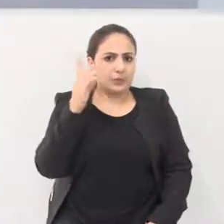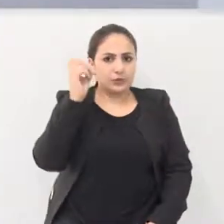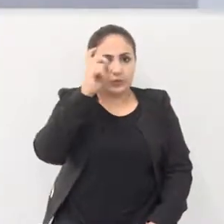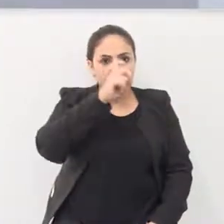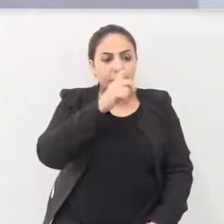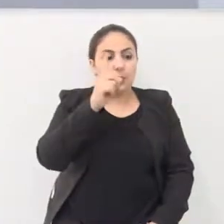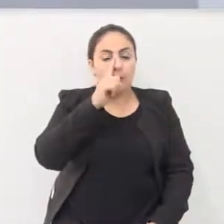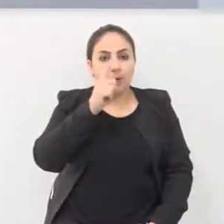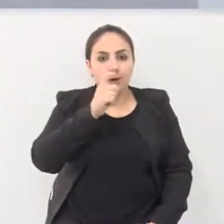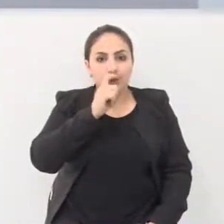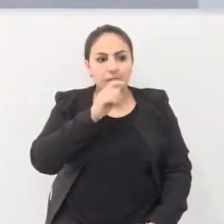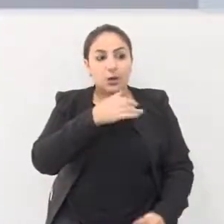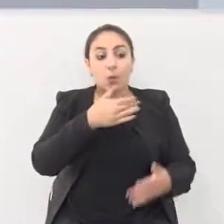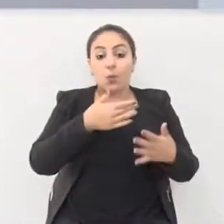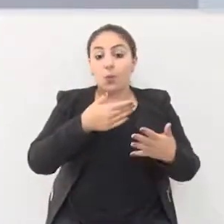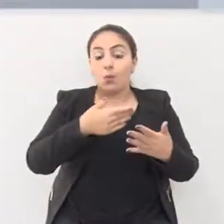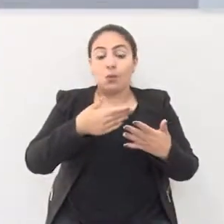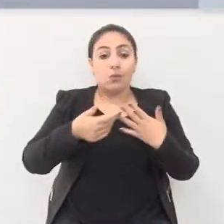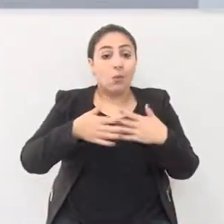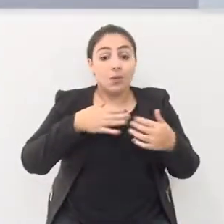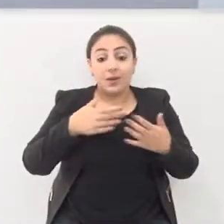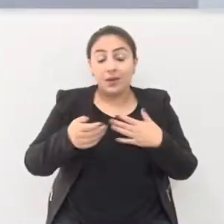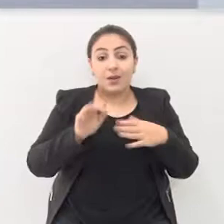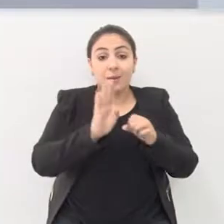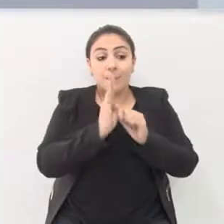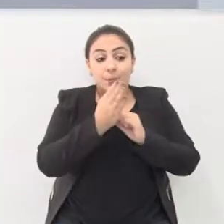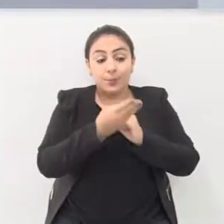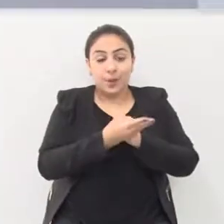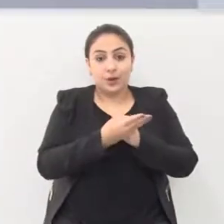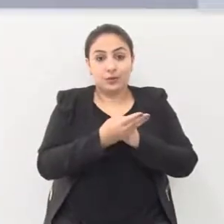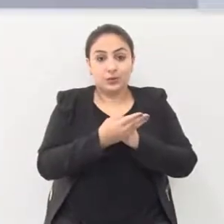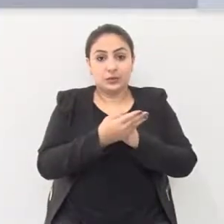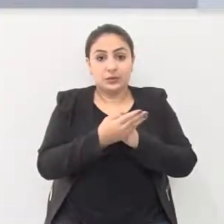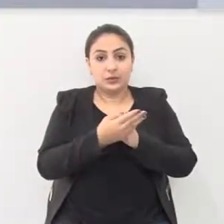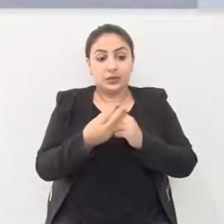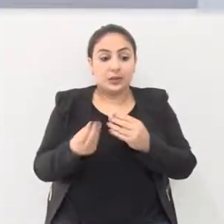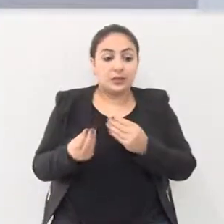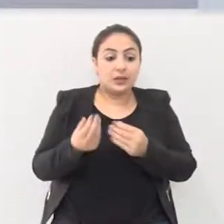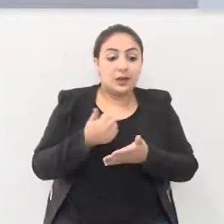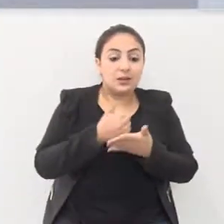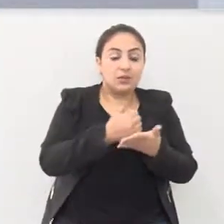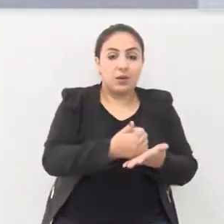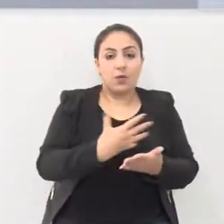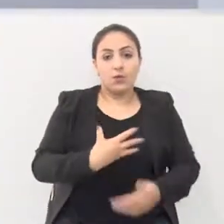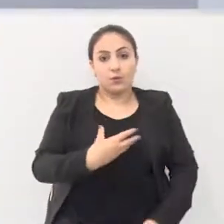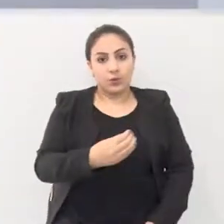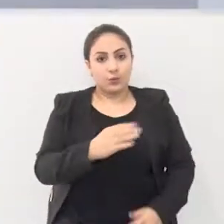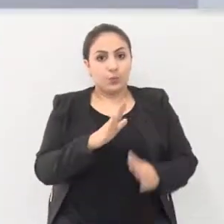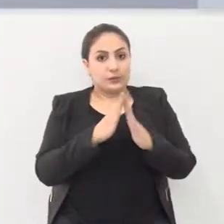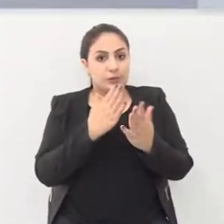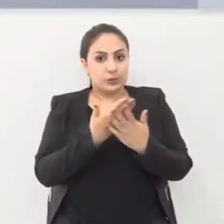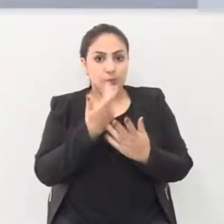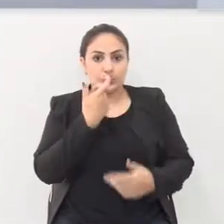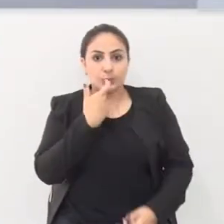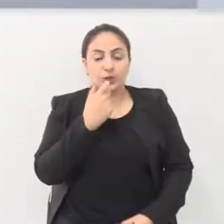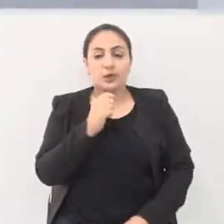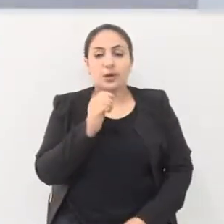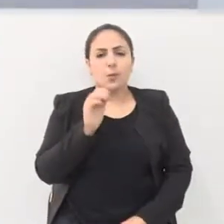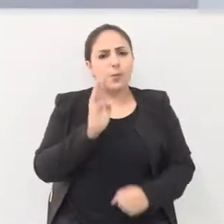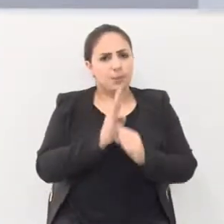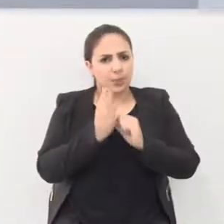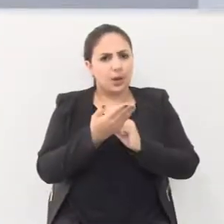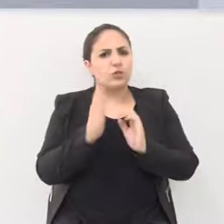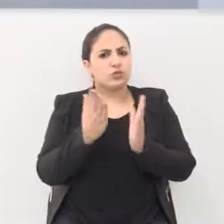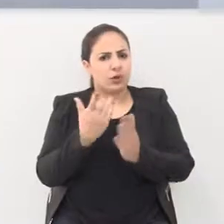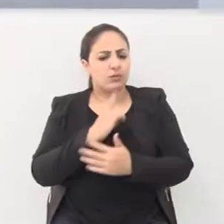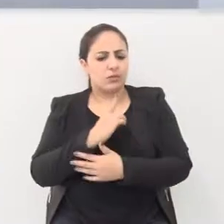pais em qualquer bairro da nossa cidade de deixar os seus filhos em alguma creche. Então, aquelas que já possuem,